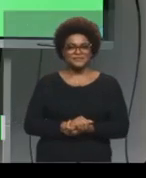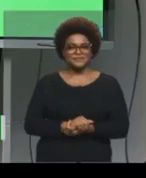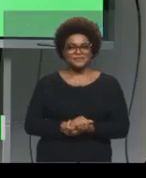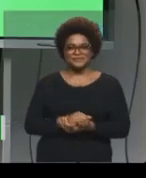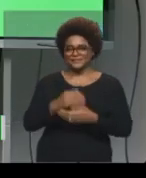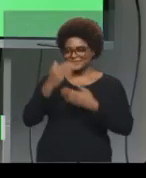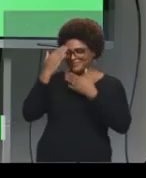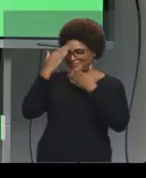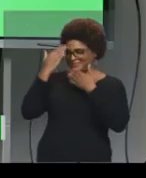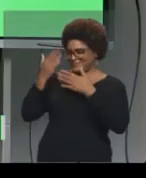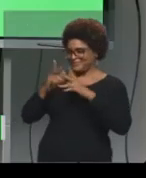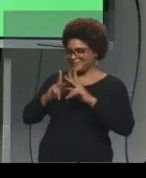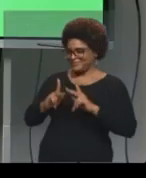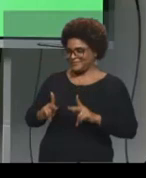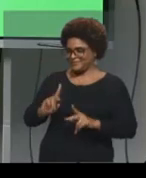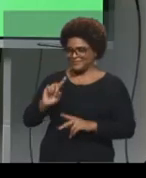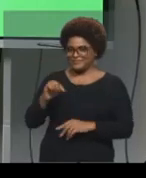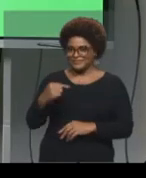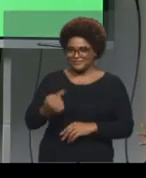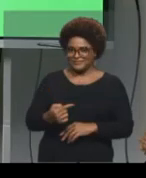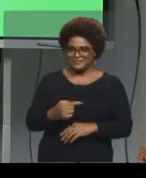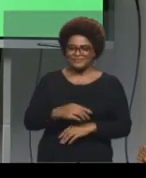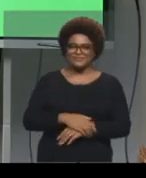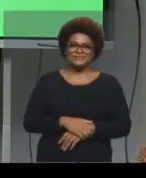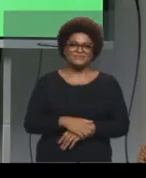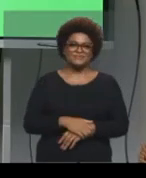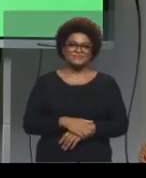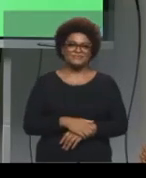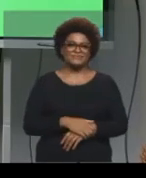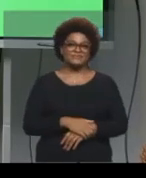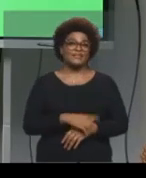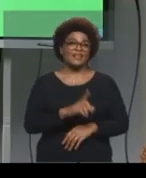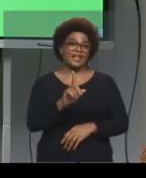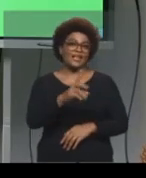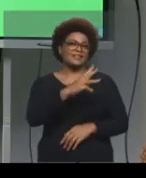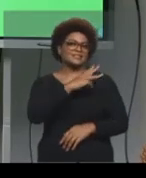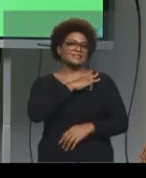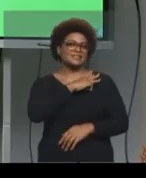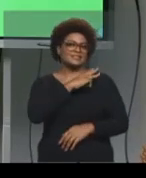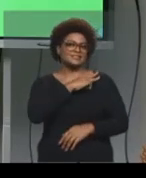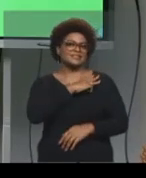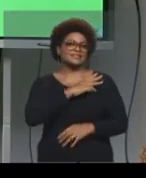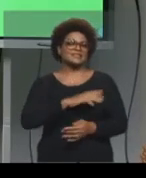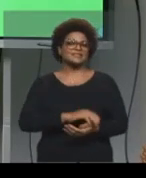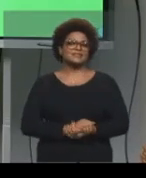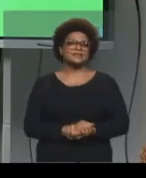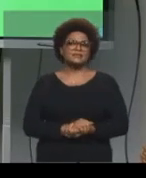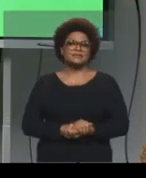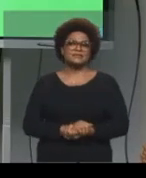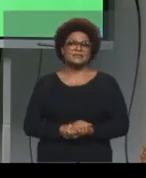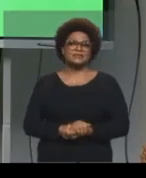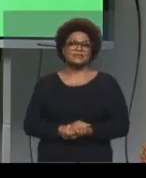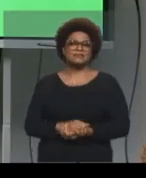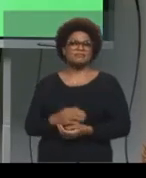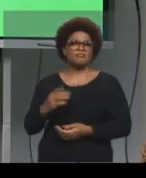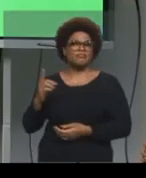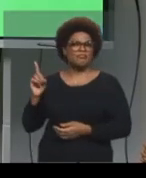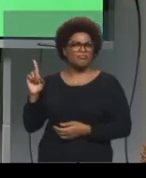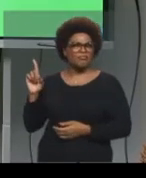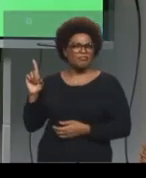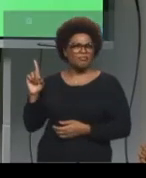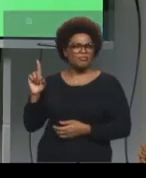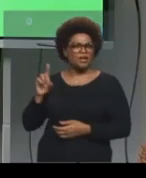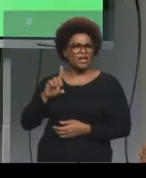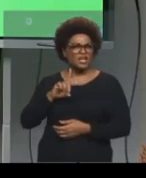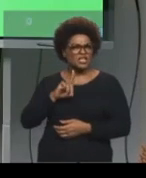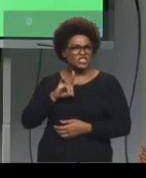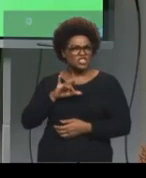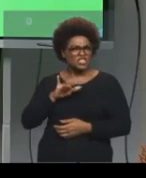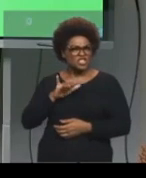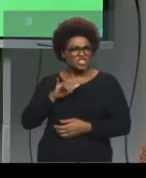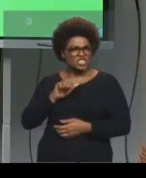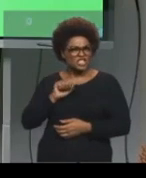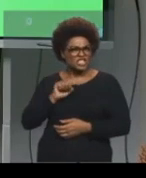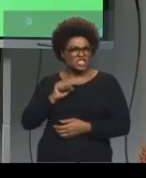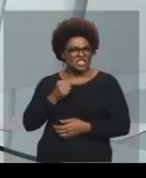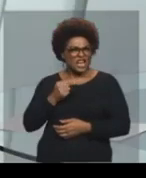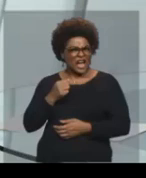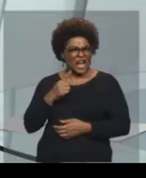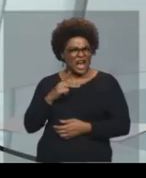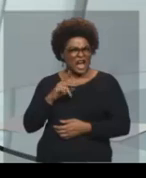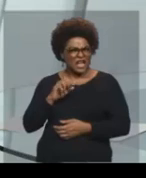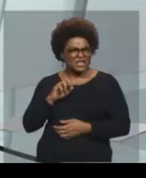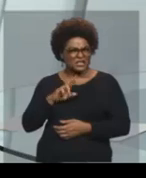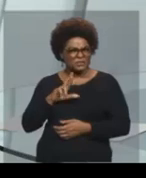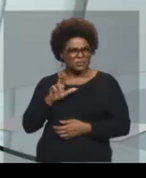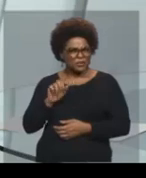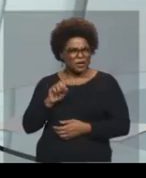próxima. É para você também, é uma dúvida de terceiro ano. O que é mesmo diáspora? É uma palavra bonita, mas ela